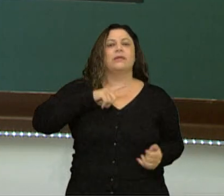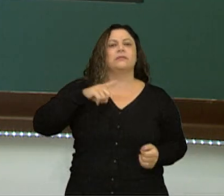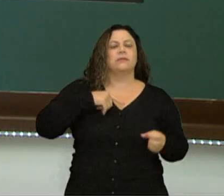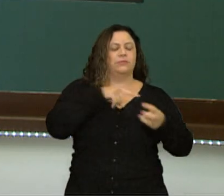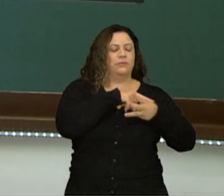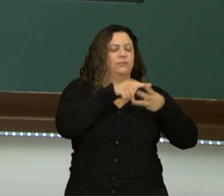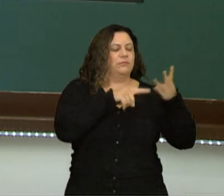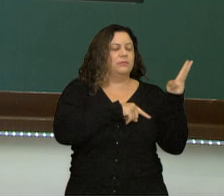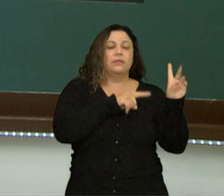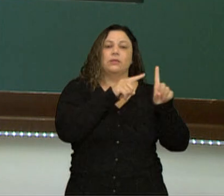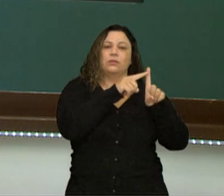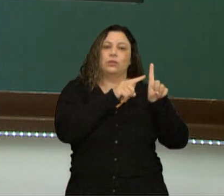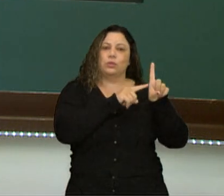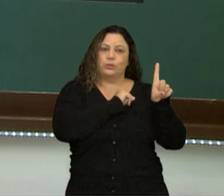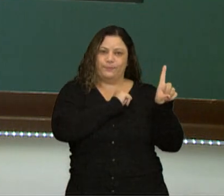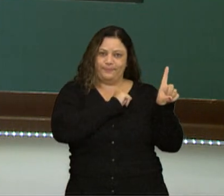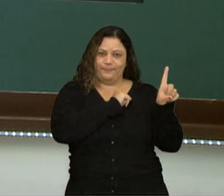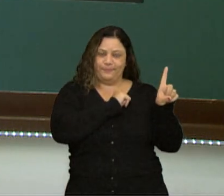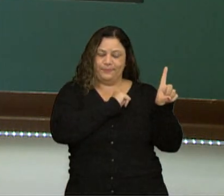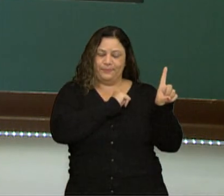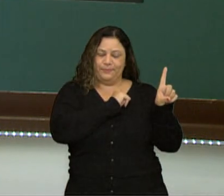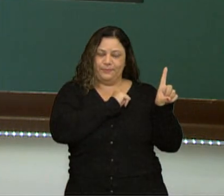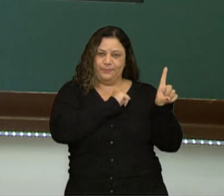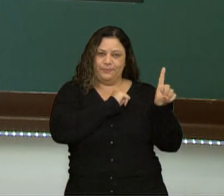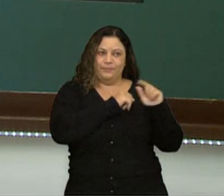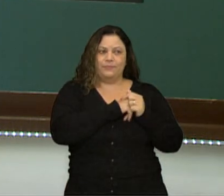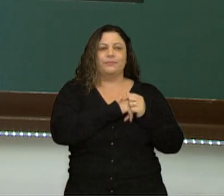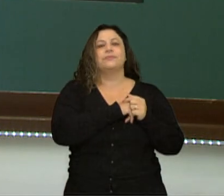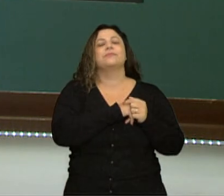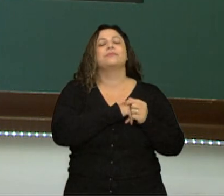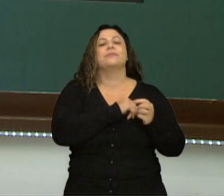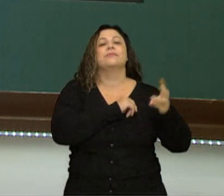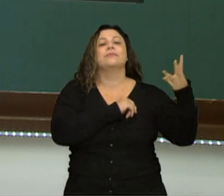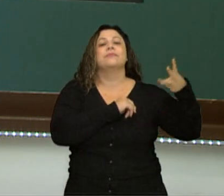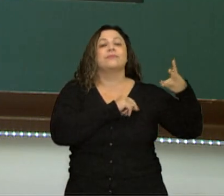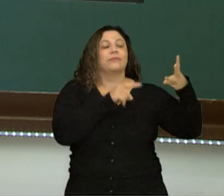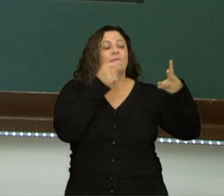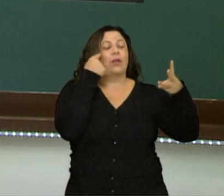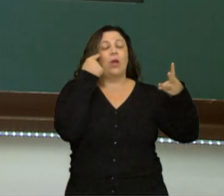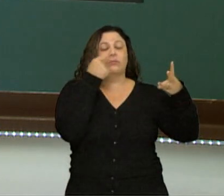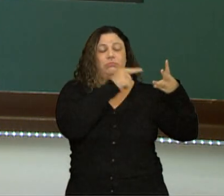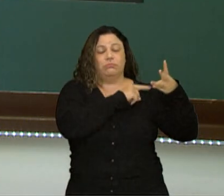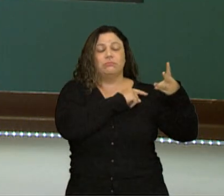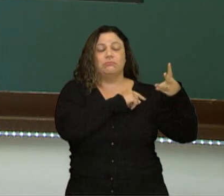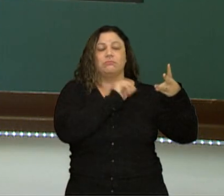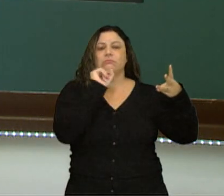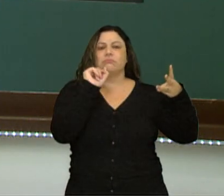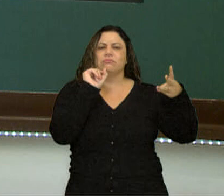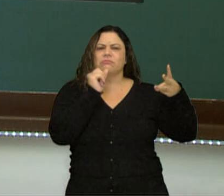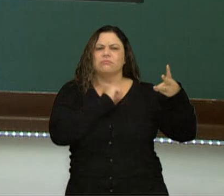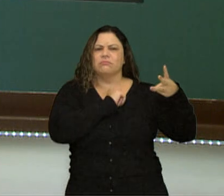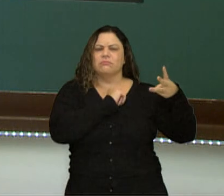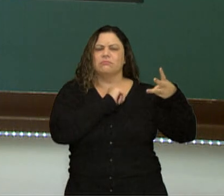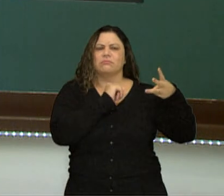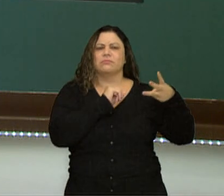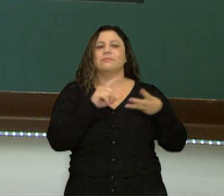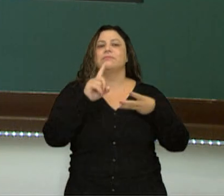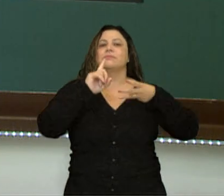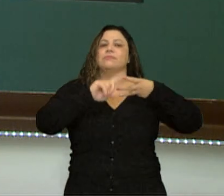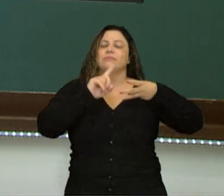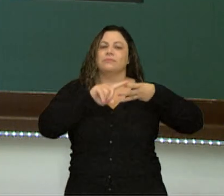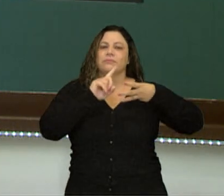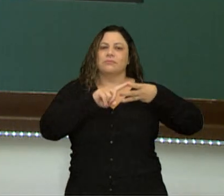tipos de linguagem, certo? Já sabem disso. Está ali no slide, você já sabe. Quais são elas, né? Nós temos a